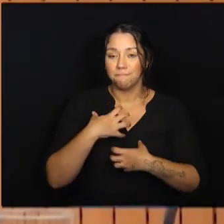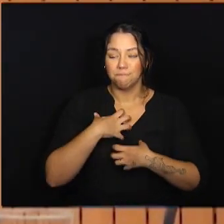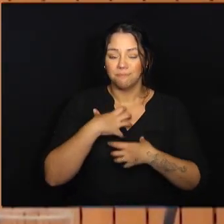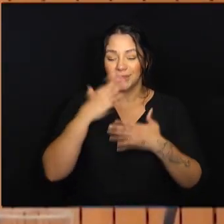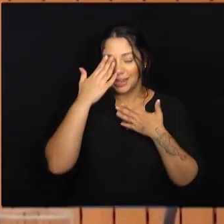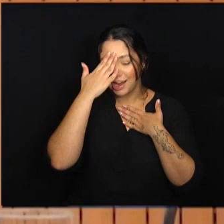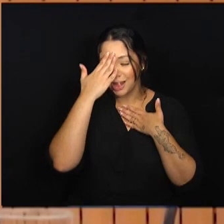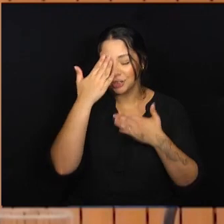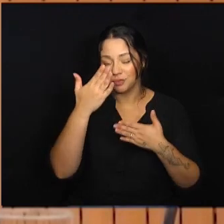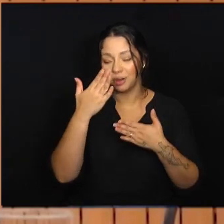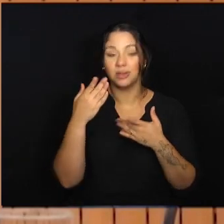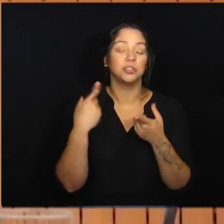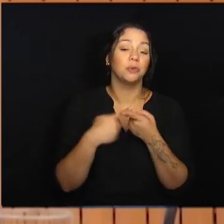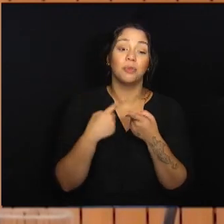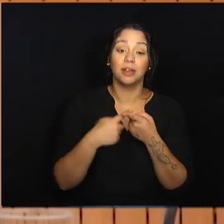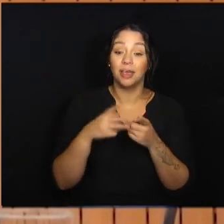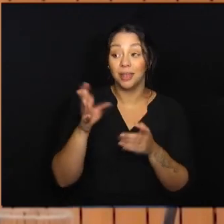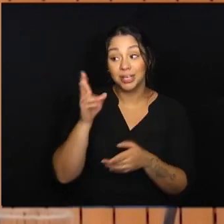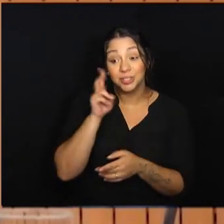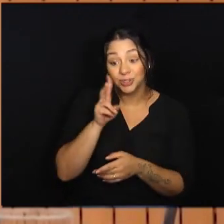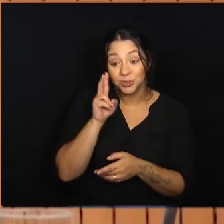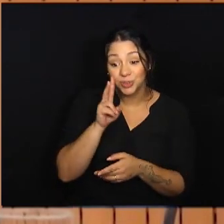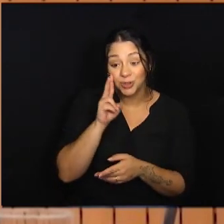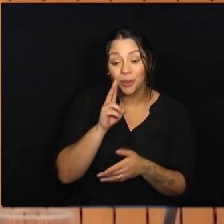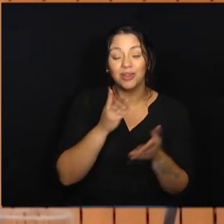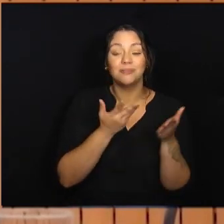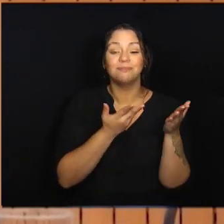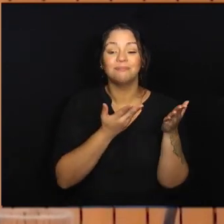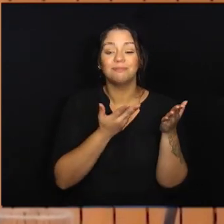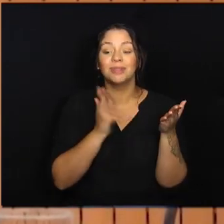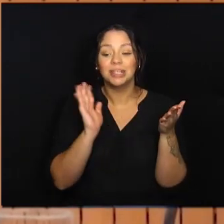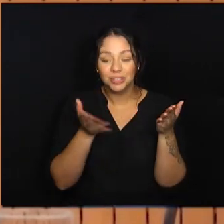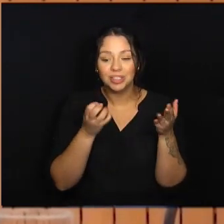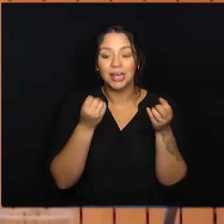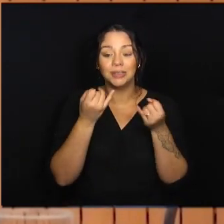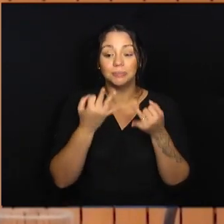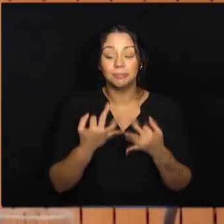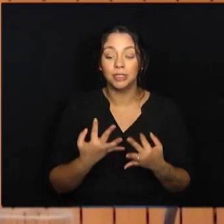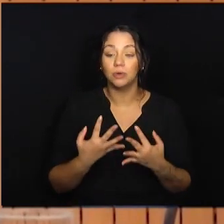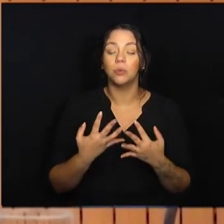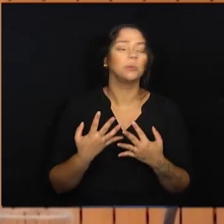gratificante, assim, porque eu acho que essa historinha que o Gabriel contou ilustra muito bem